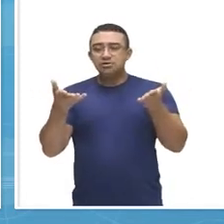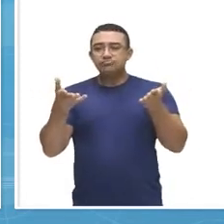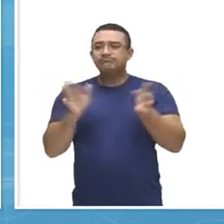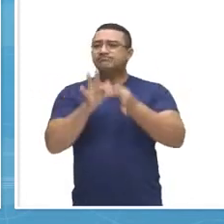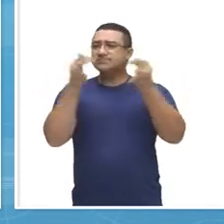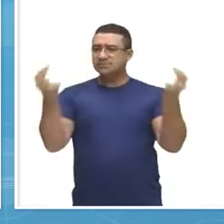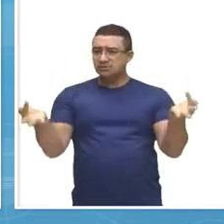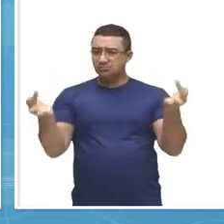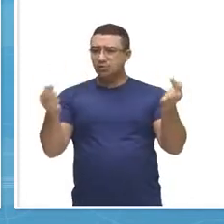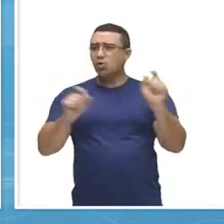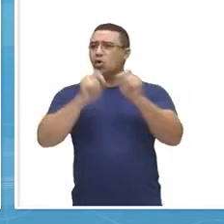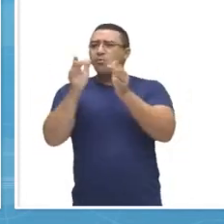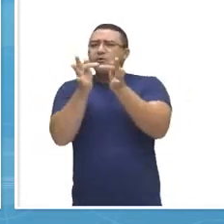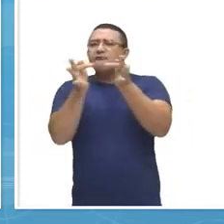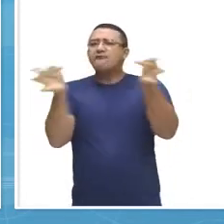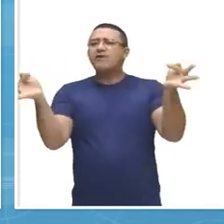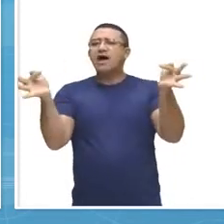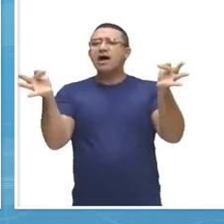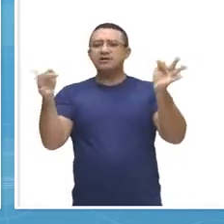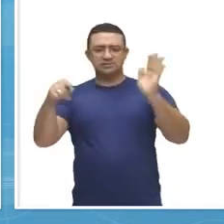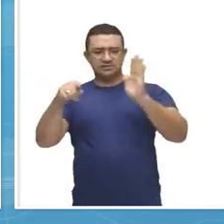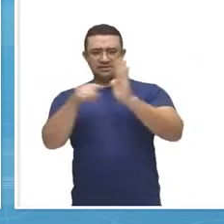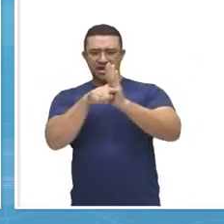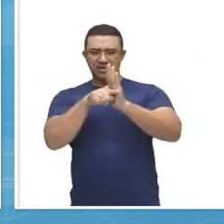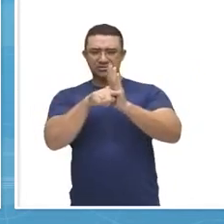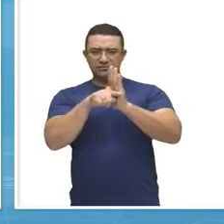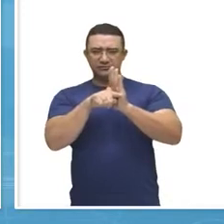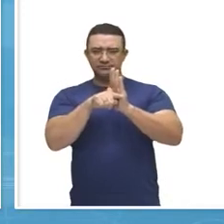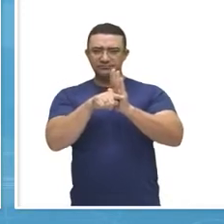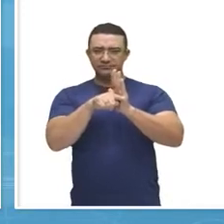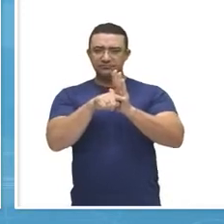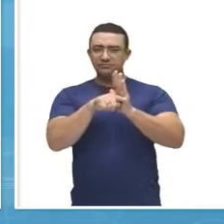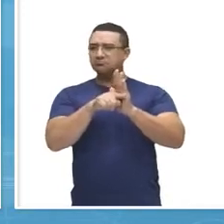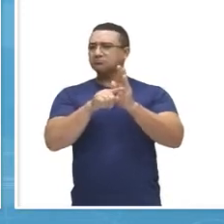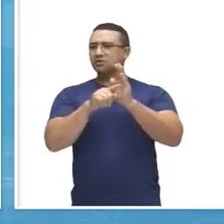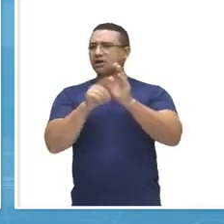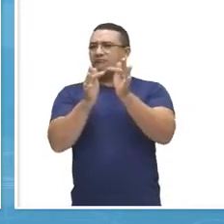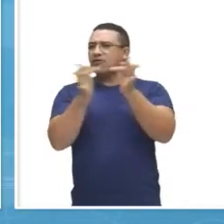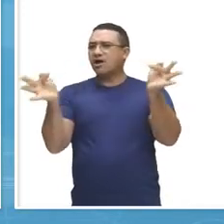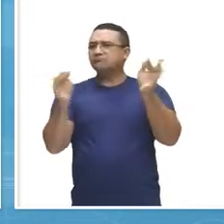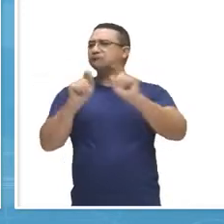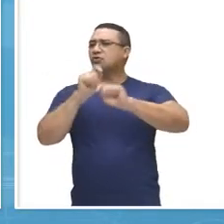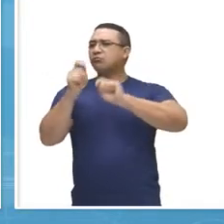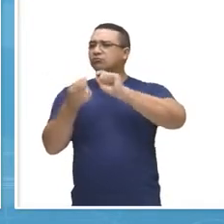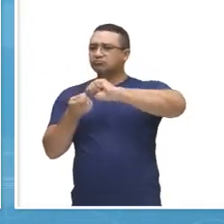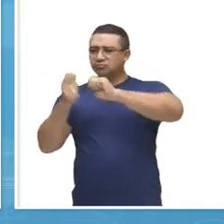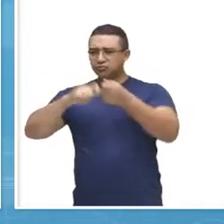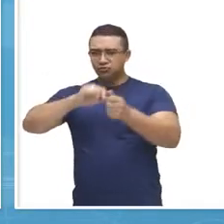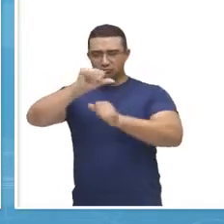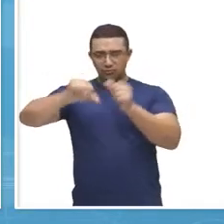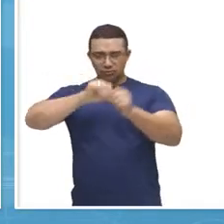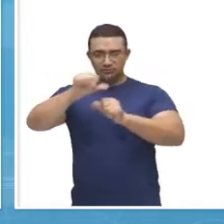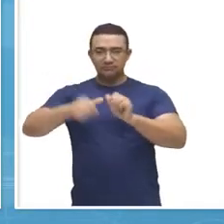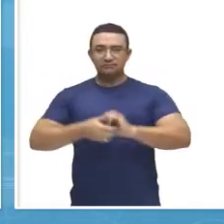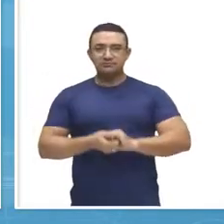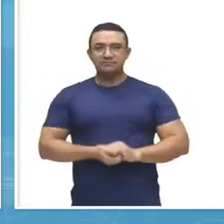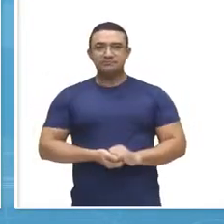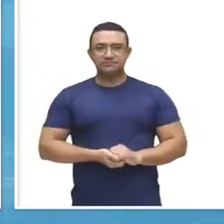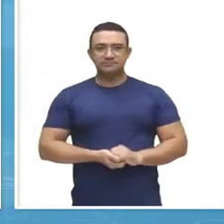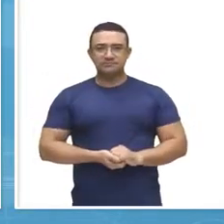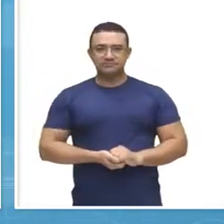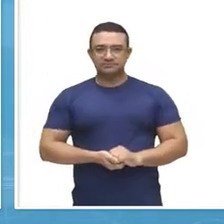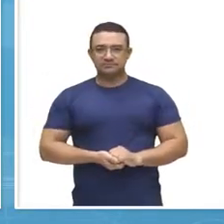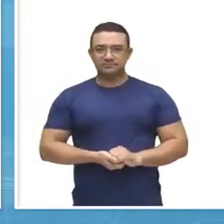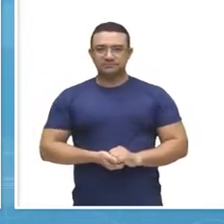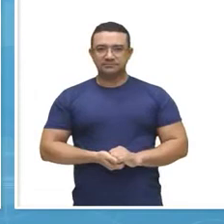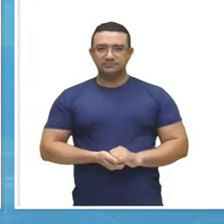né? O que muda da forma afirmativa para a negativa? Então, vamos iniciar a nossa aula falando aí do The Simple